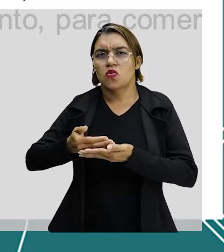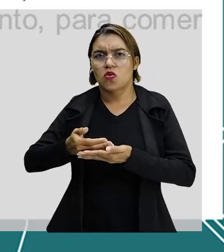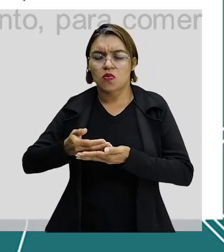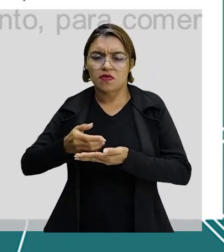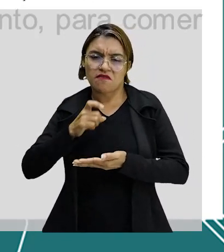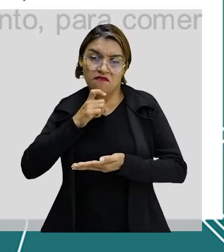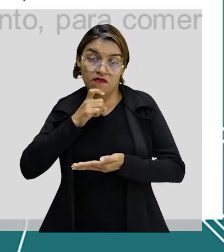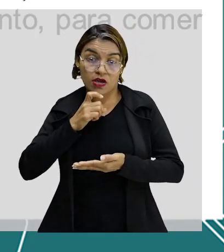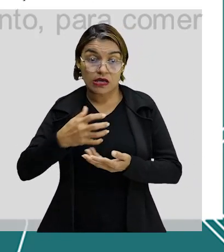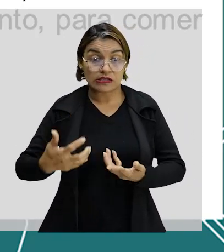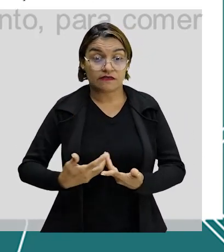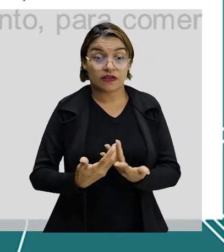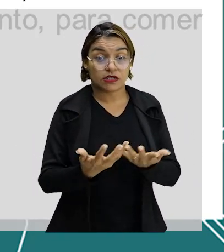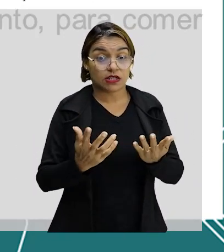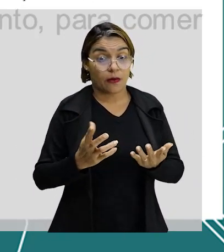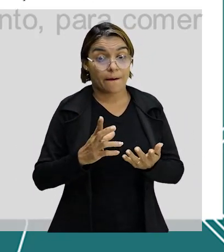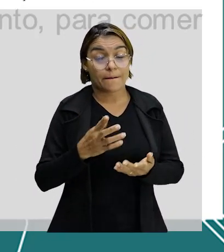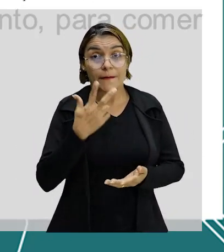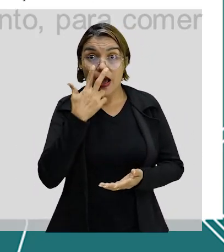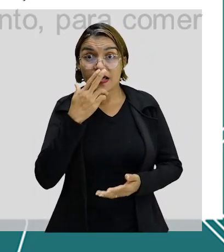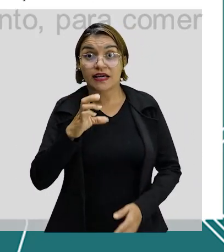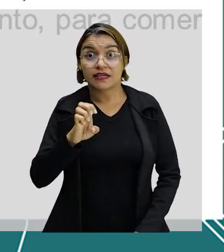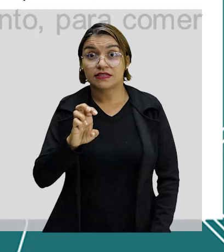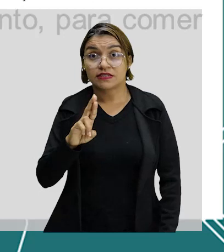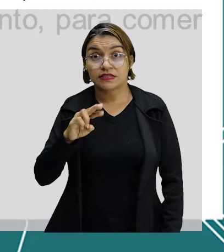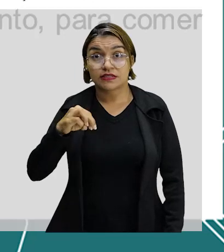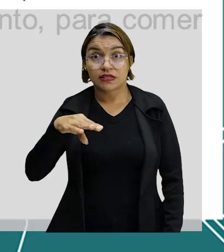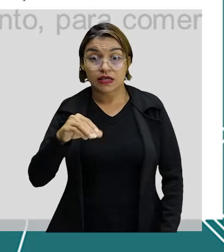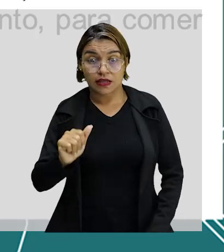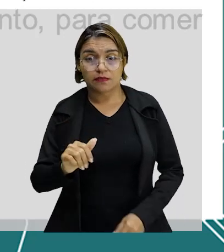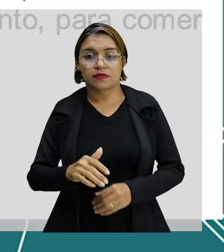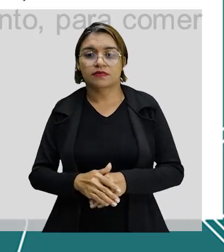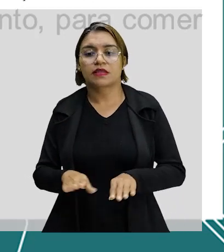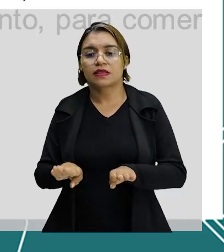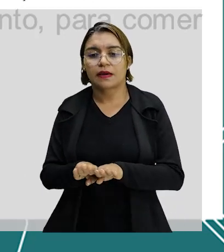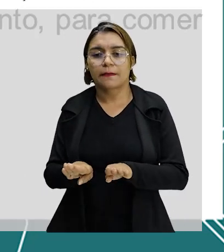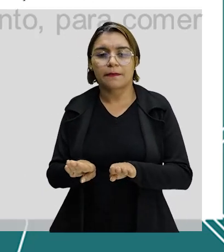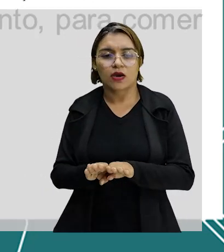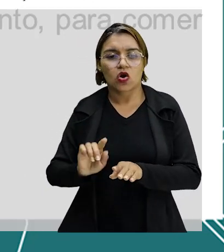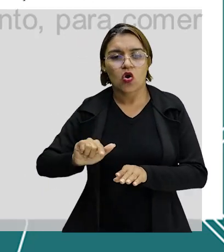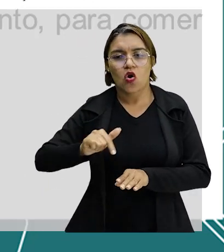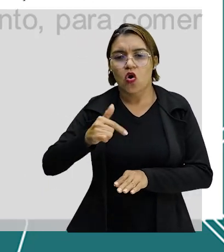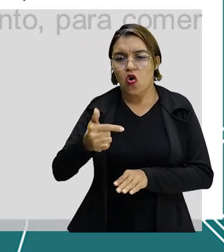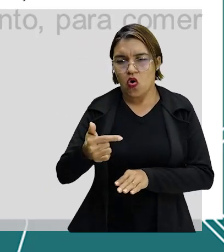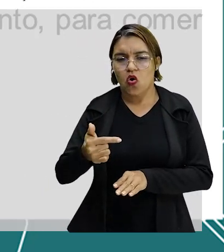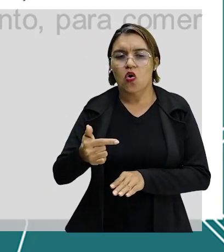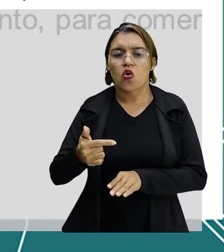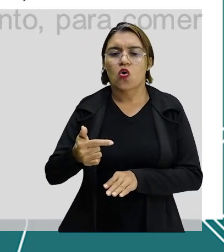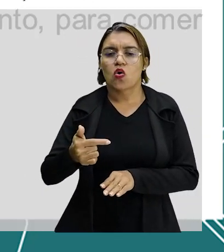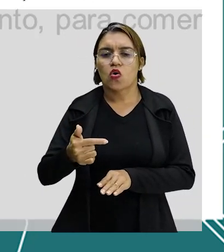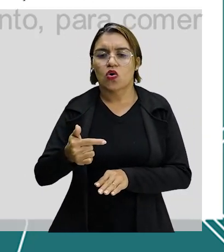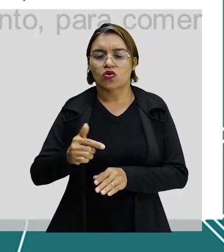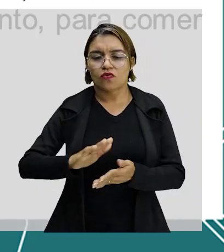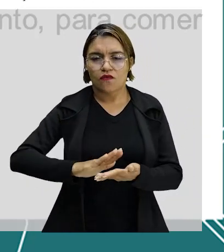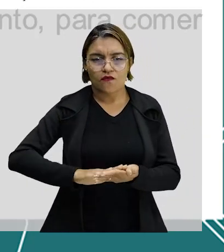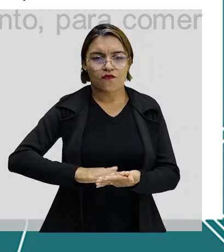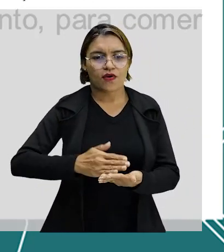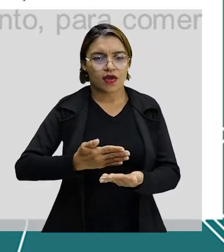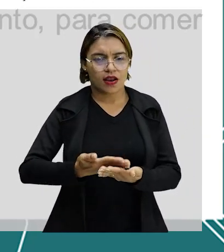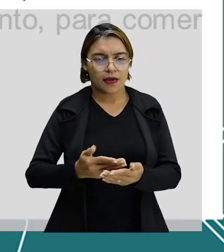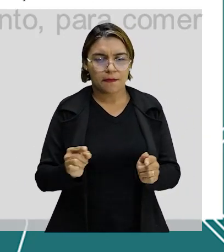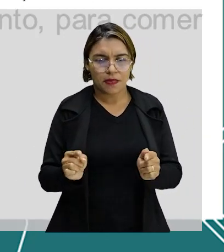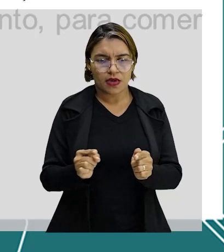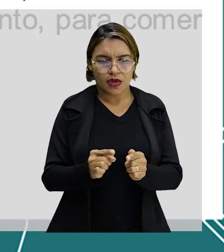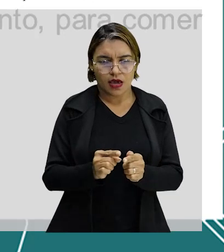mas na forma de creme. E o flamequim, que são filetes de lombo de porco enrolados sobre um recheio